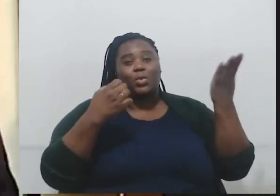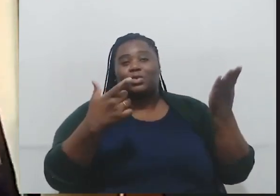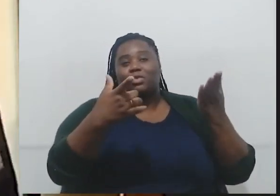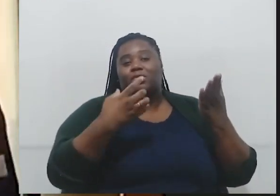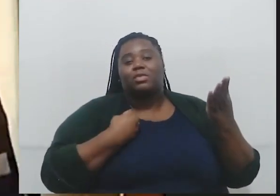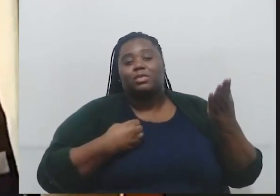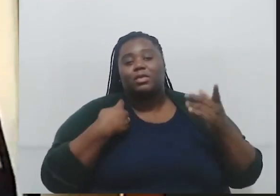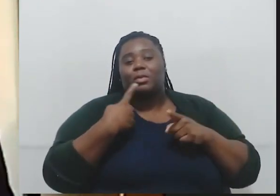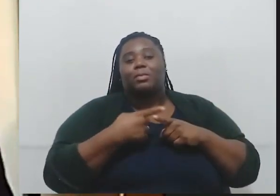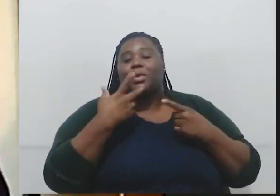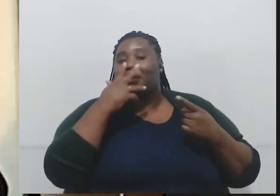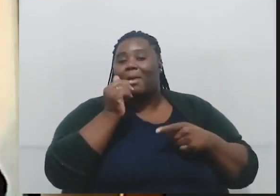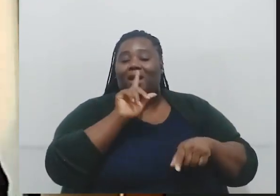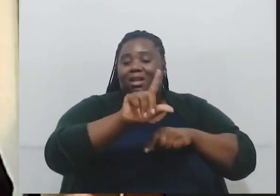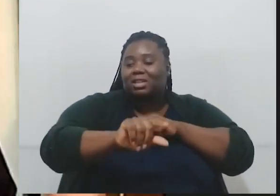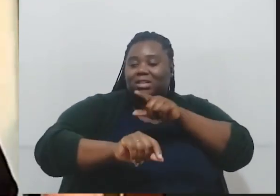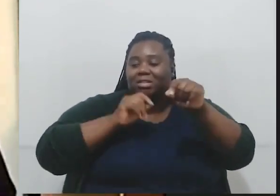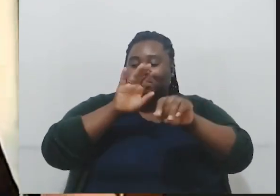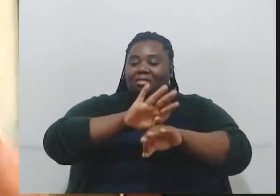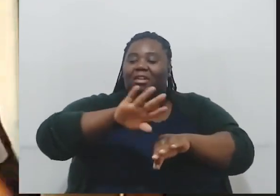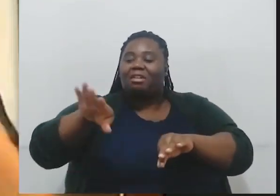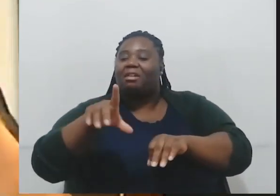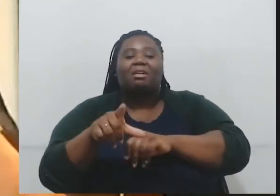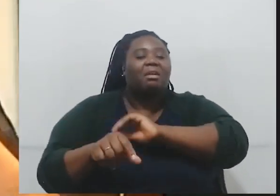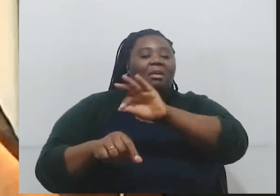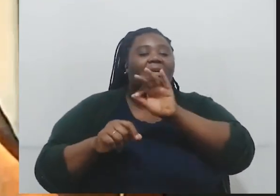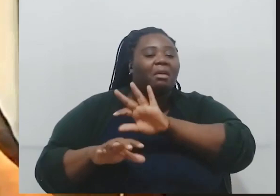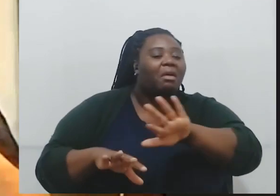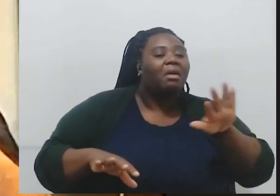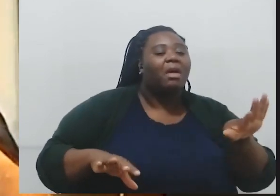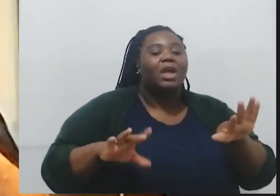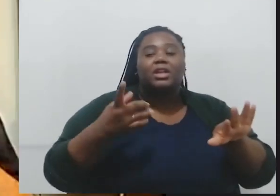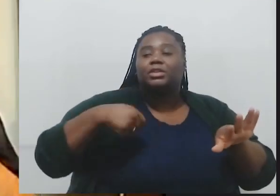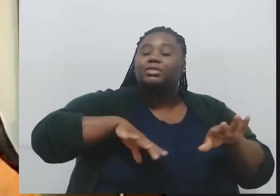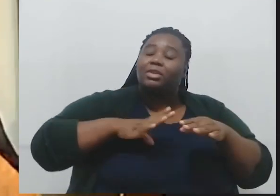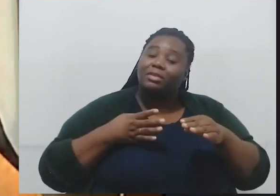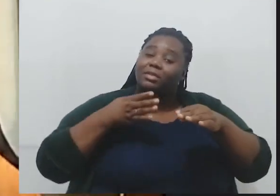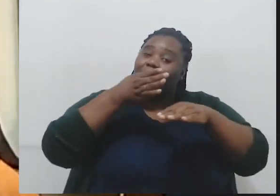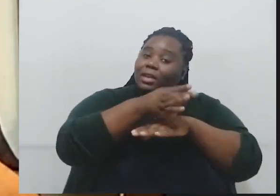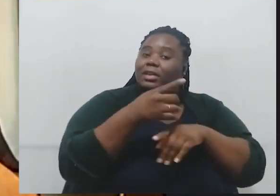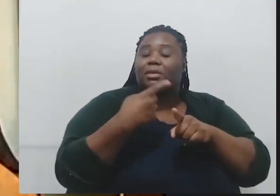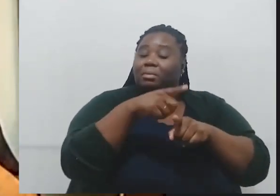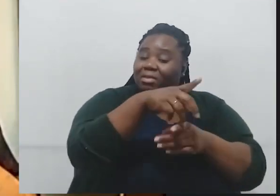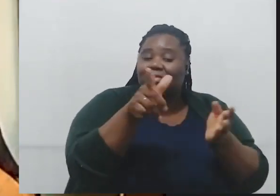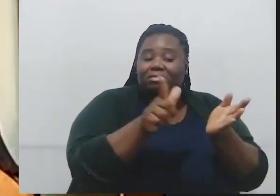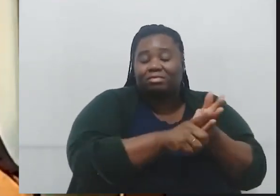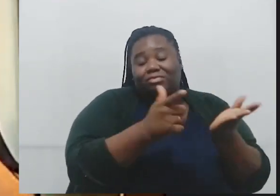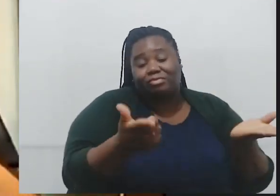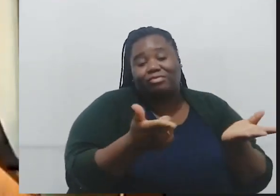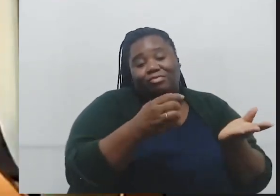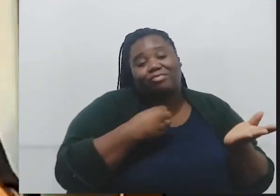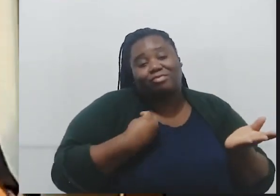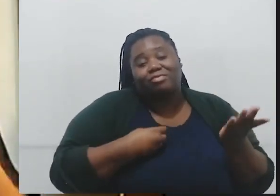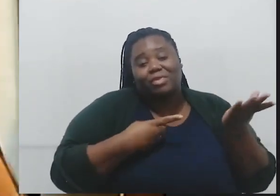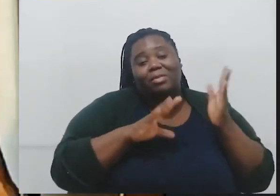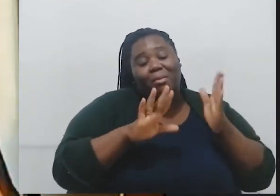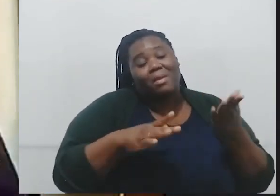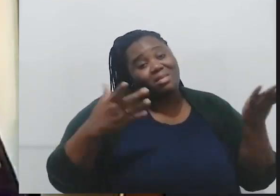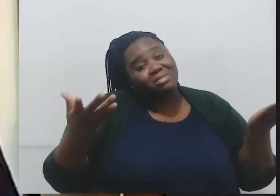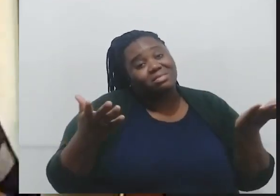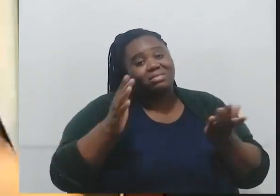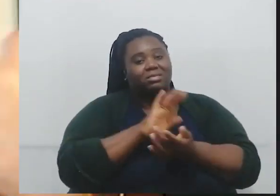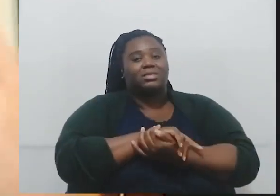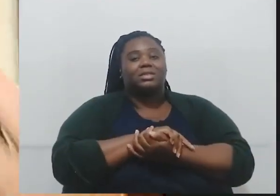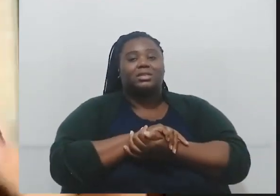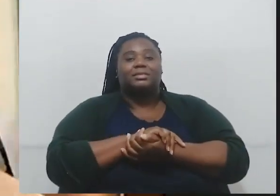A gente entra porque ele está aí colocado, mas, assim, é isso que se dá, né? Então, eu acho que tem isso também. Agora, fazer